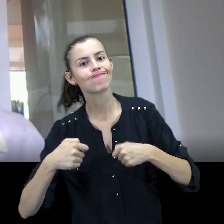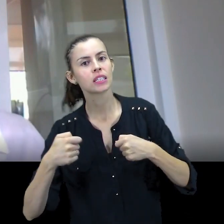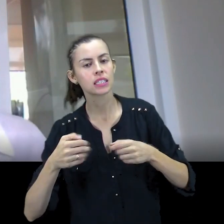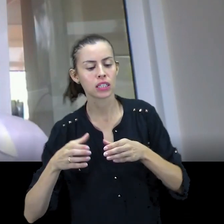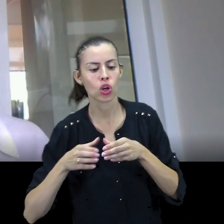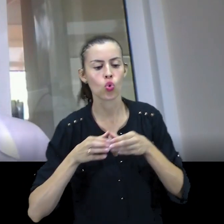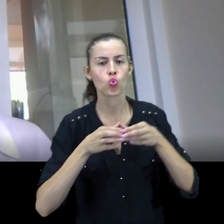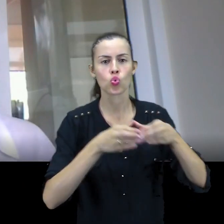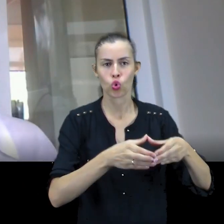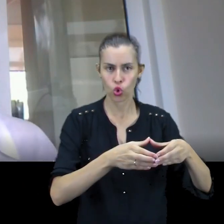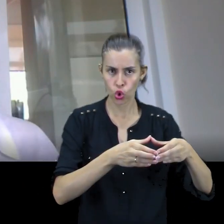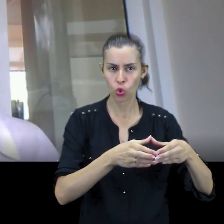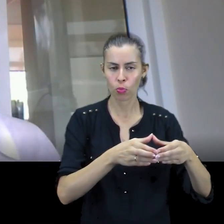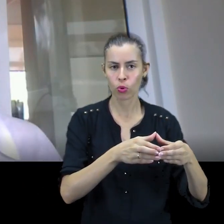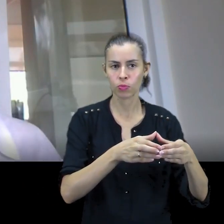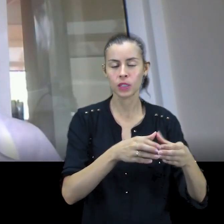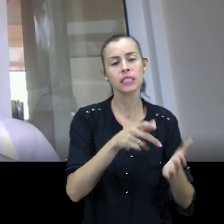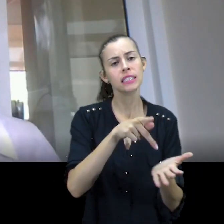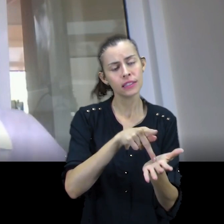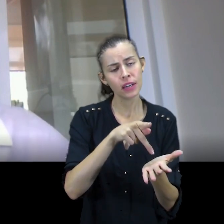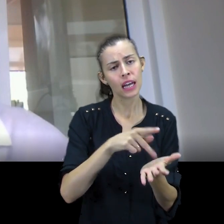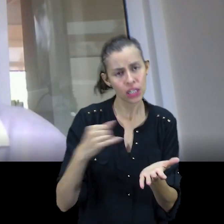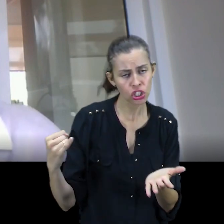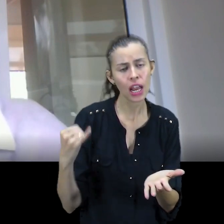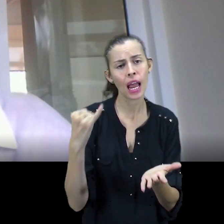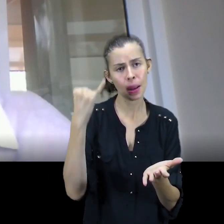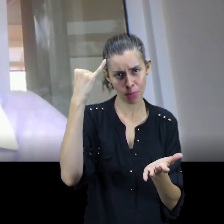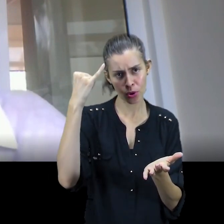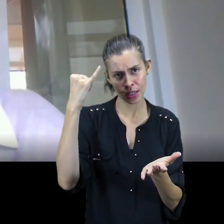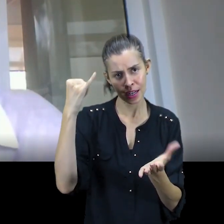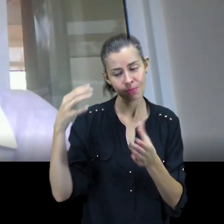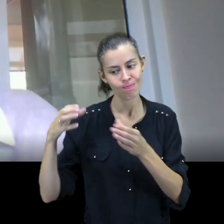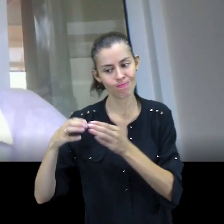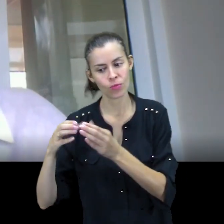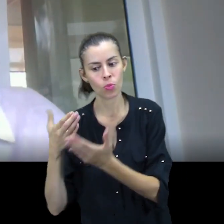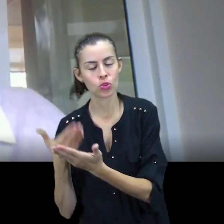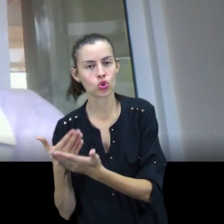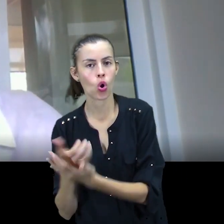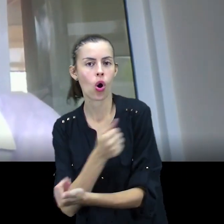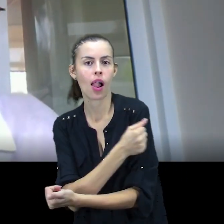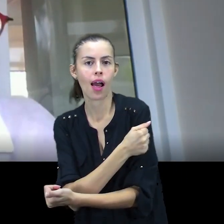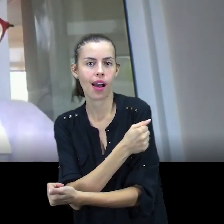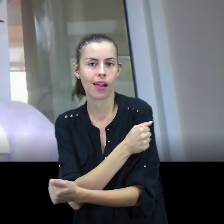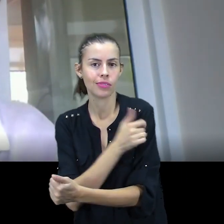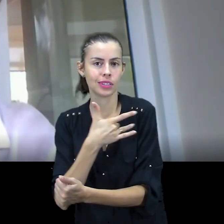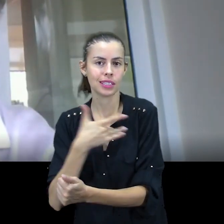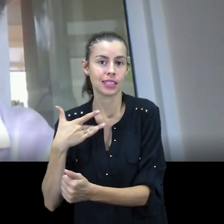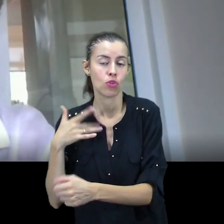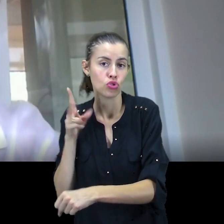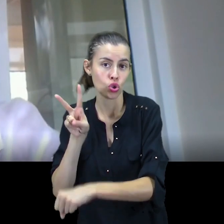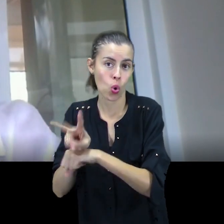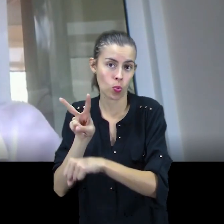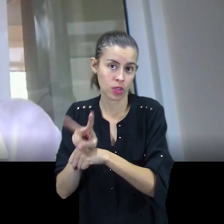Como que a gente pode mudar o próprio... Porque, assim, nós já estamos inseridos, é claro que a área da